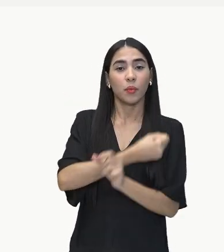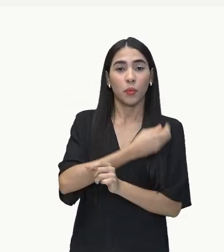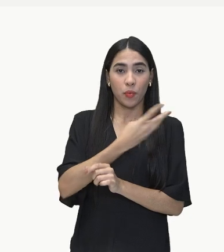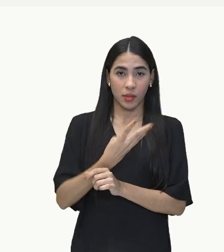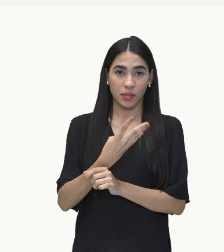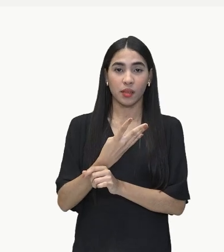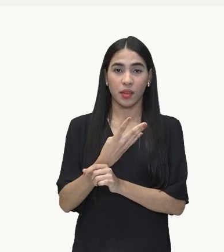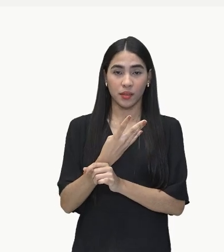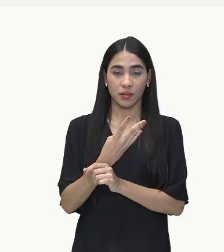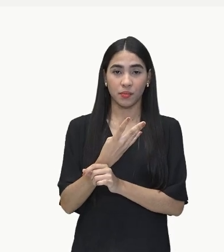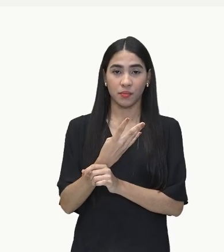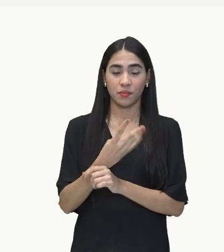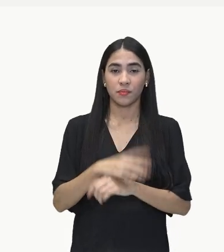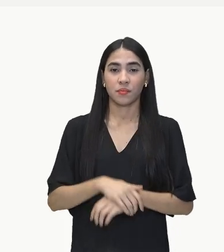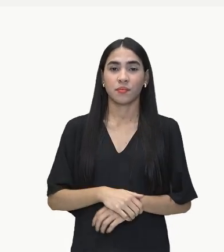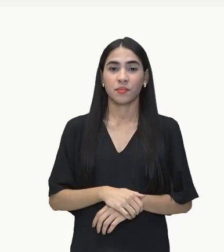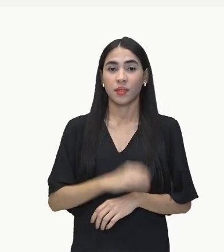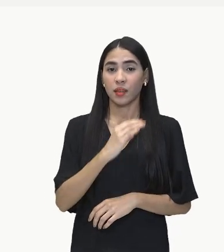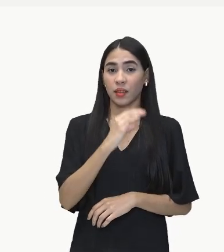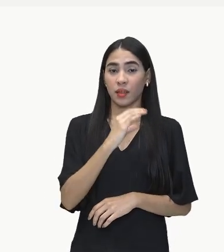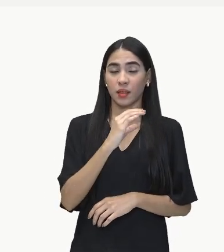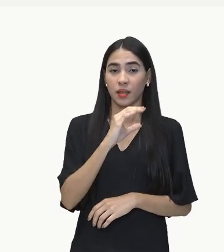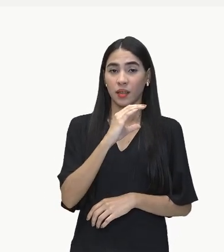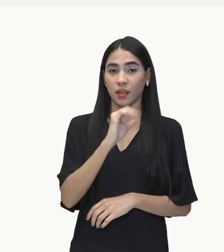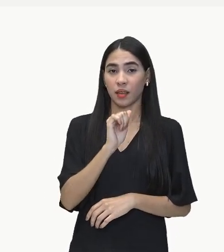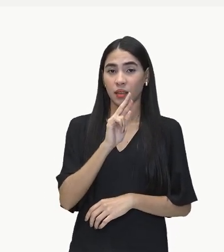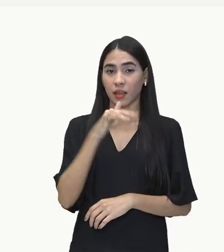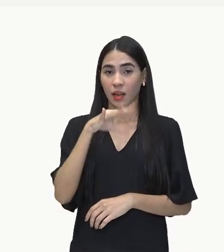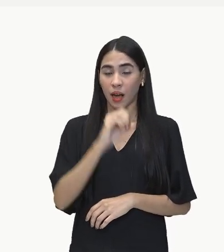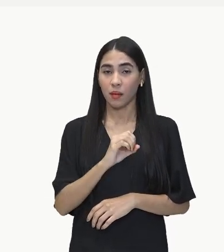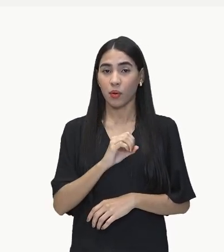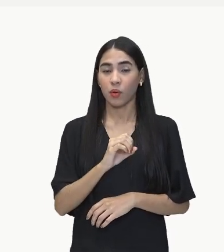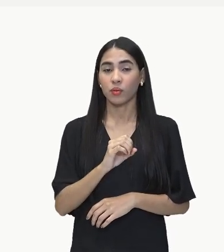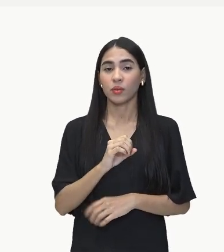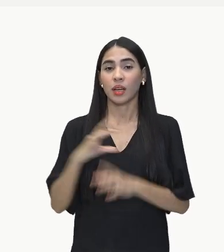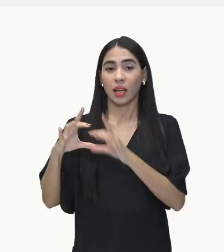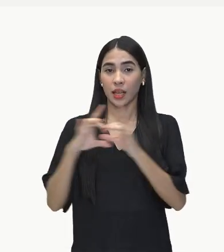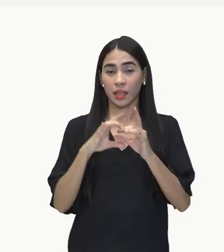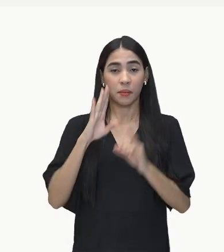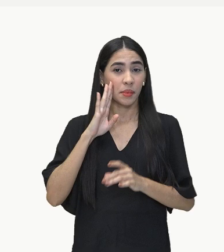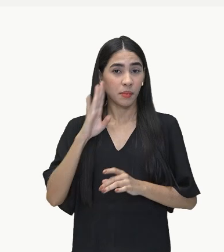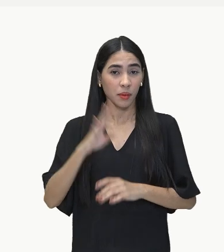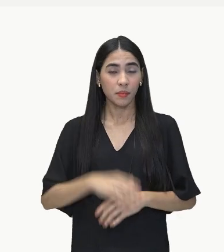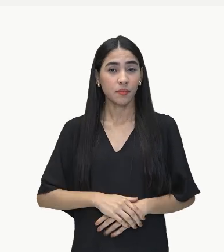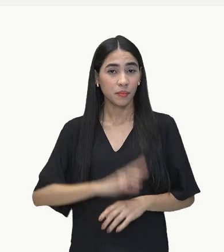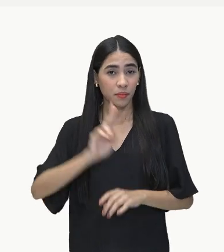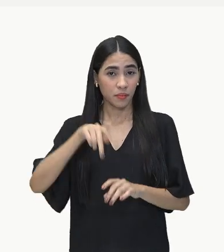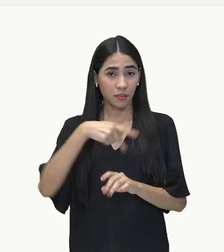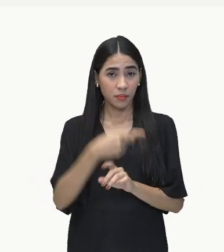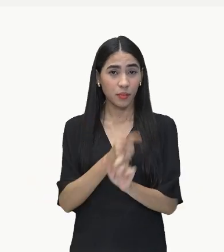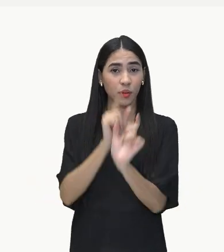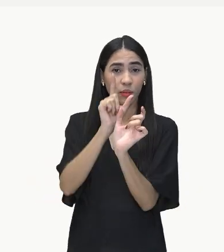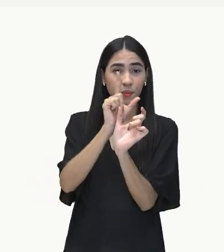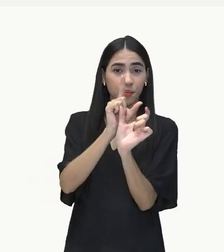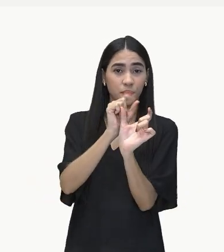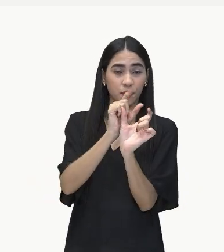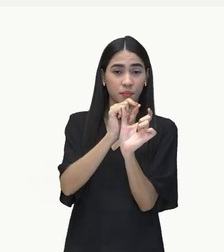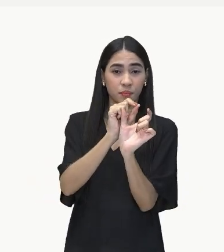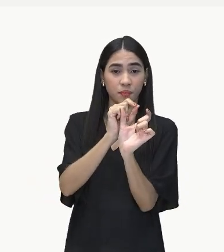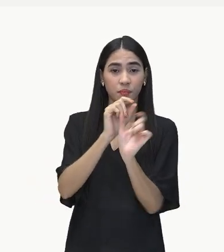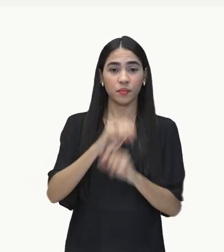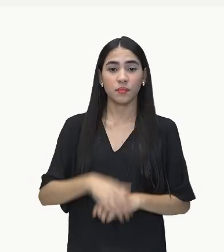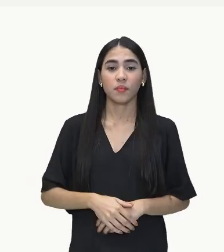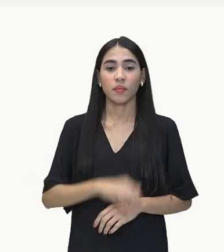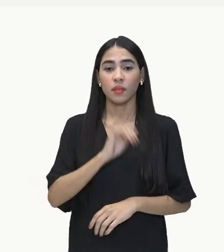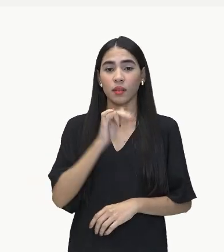quantidade de carbonos na cadeia principal, Depois, o intermediário,